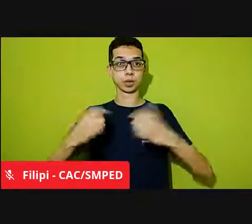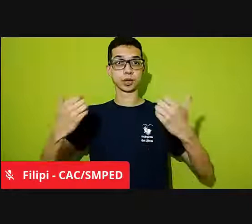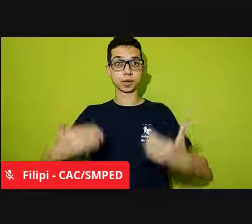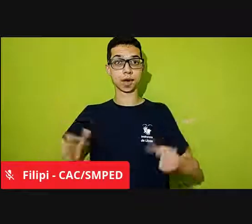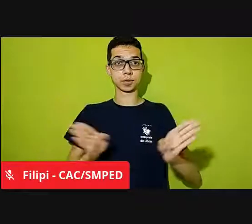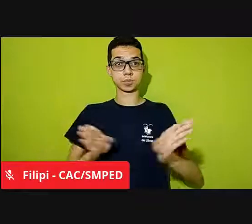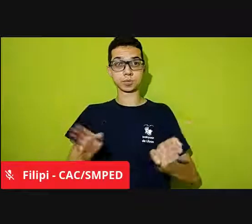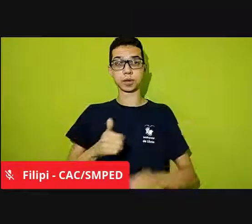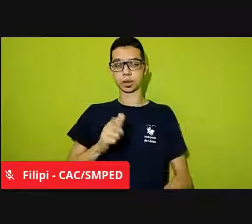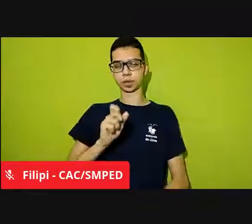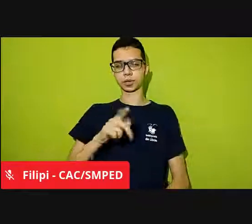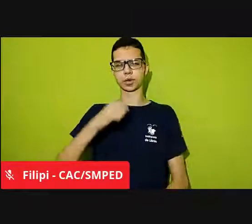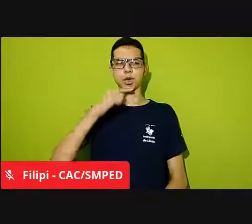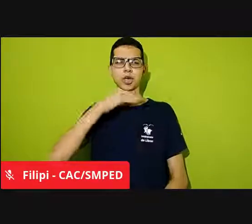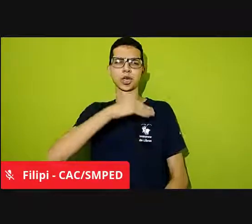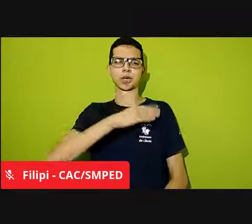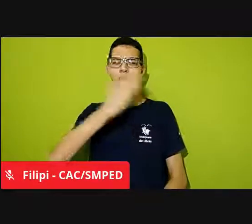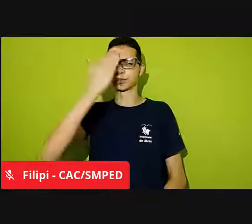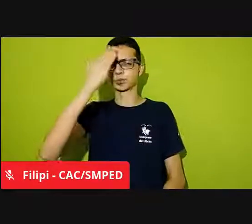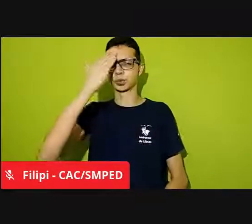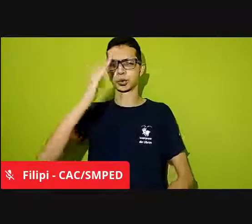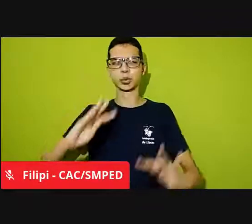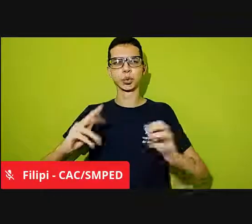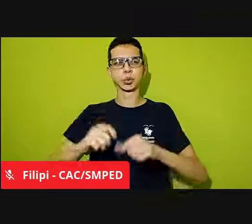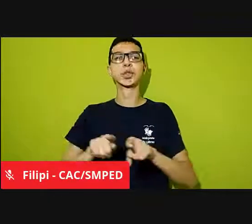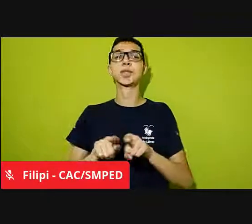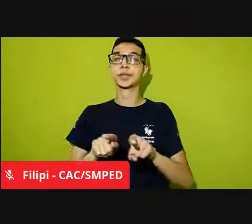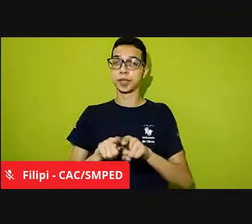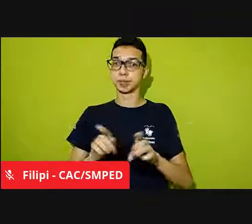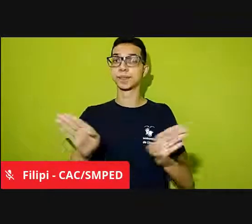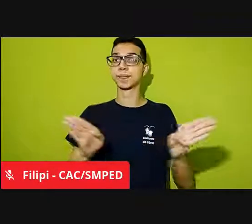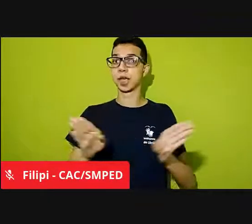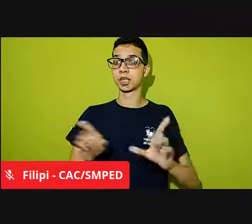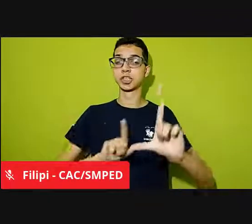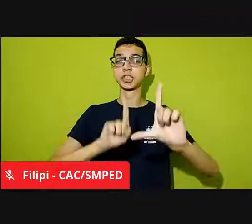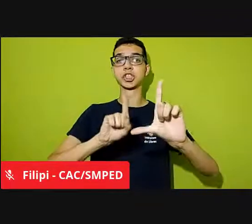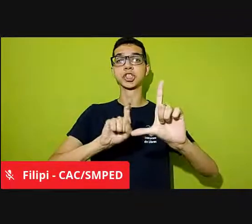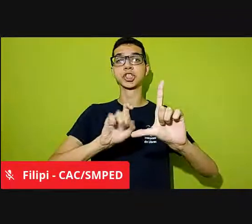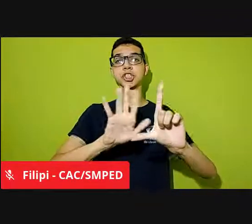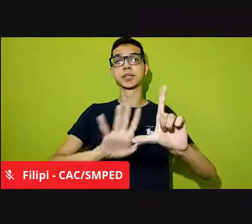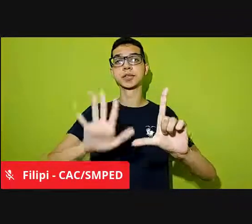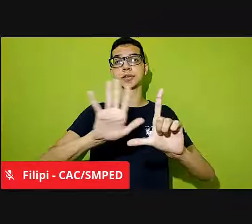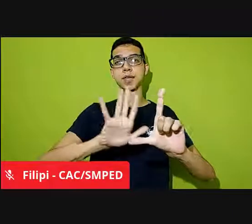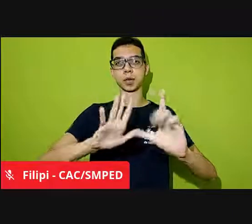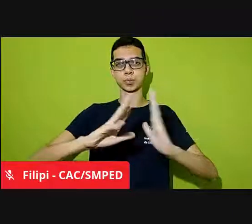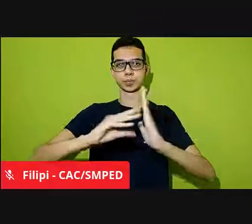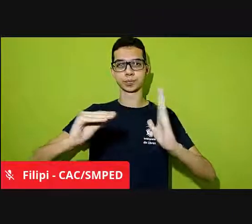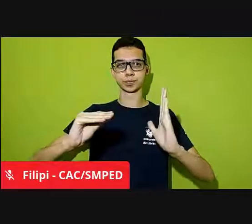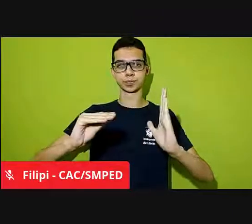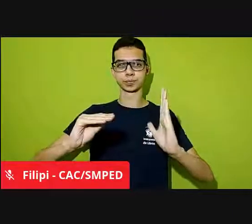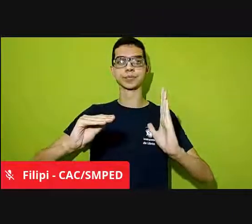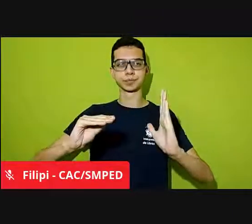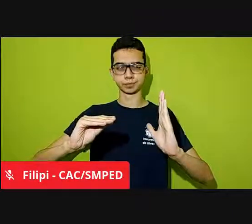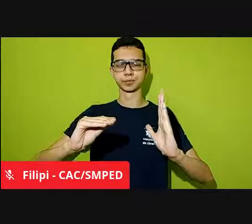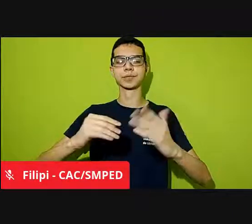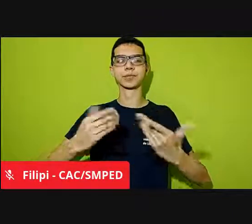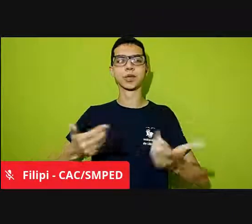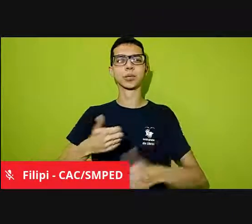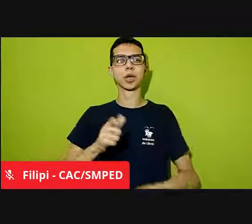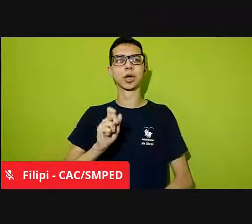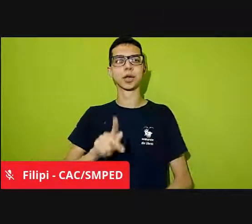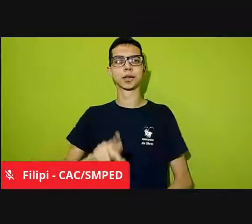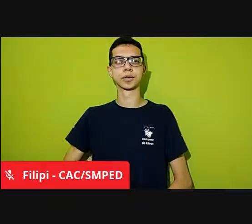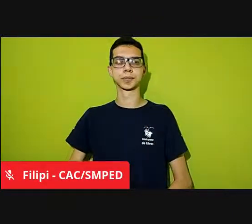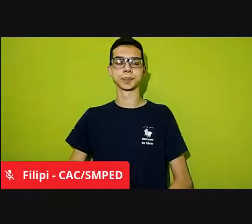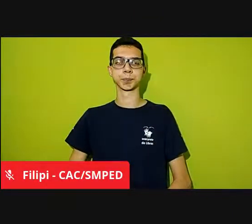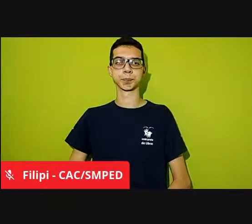acessibilidade, obviamente todos esses aspectos passam também pela acessibilidade digital. Então, está acontecendo